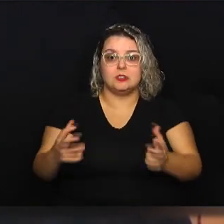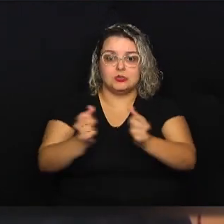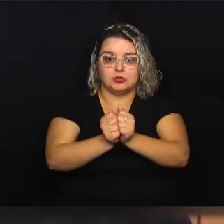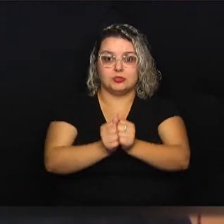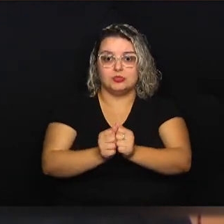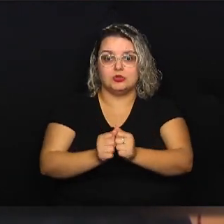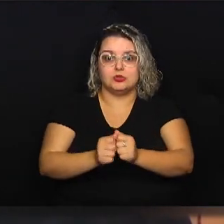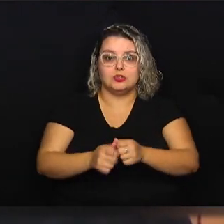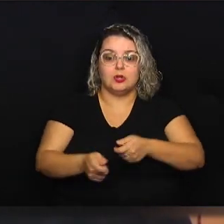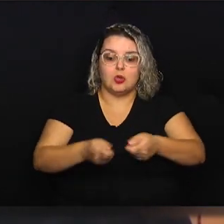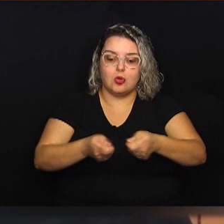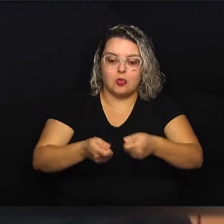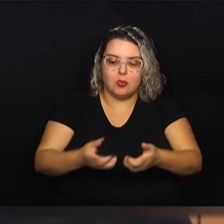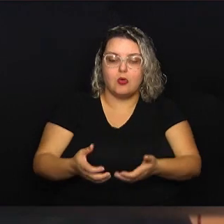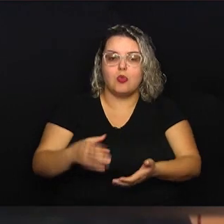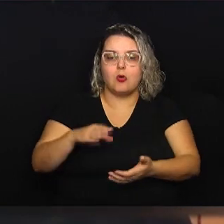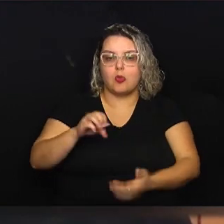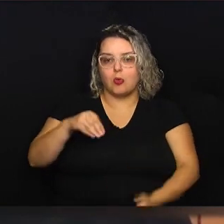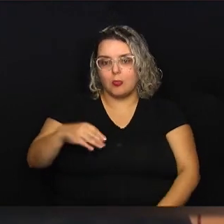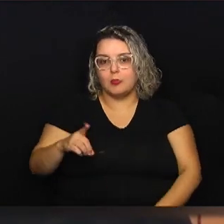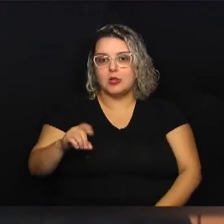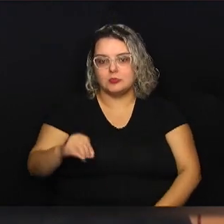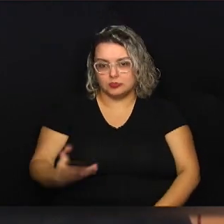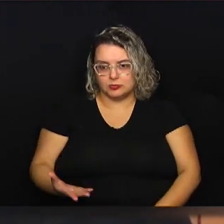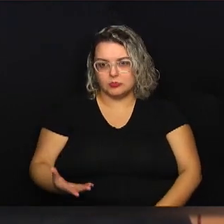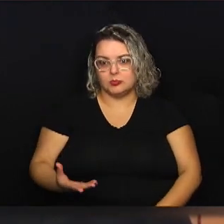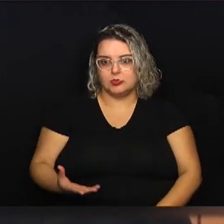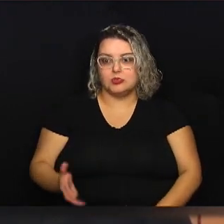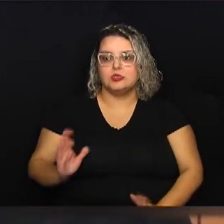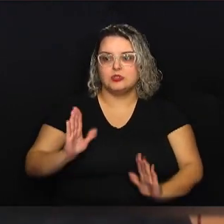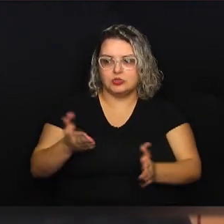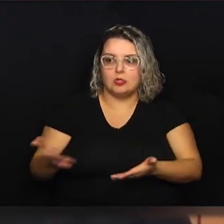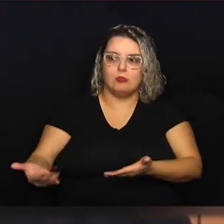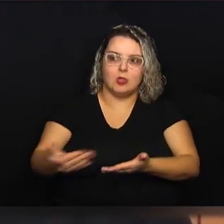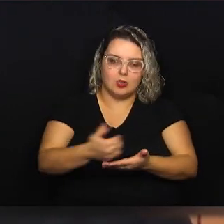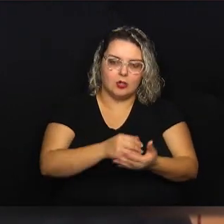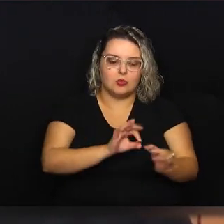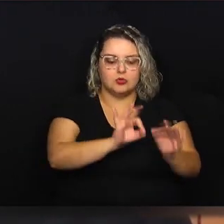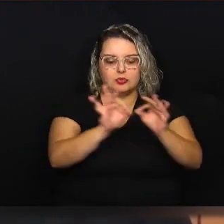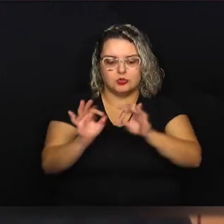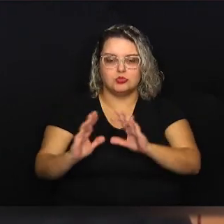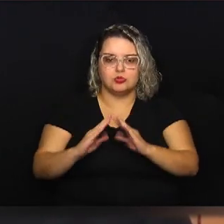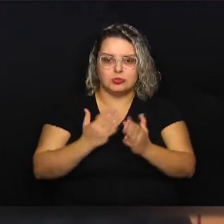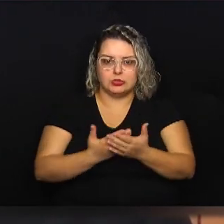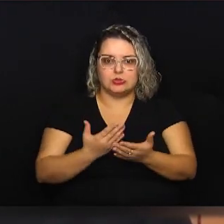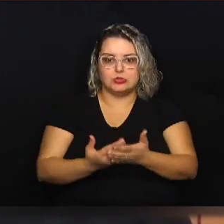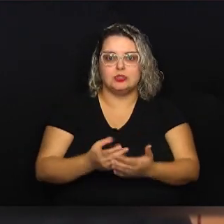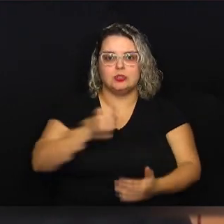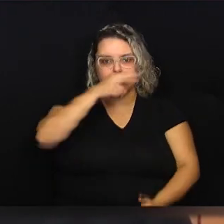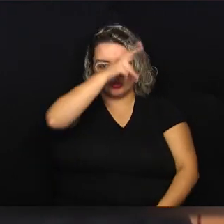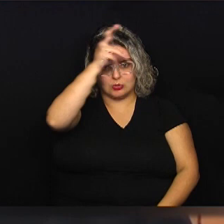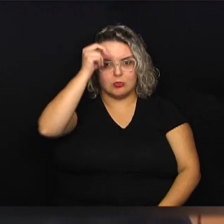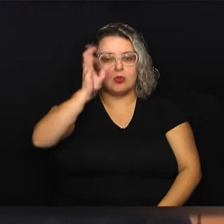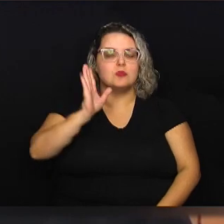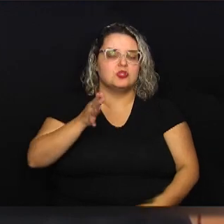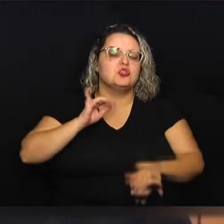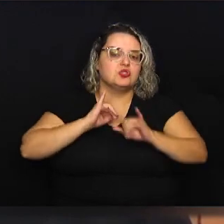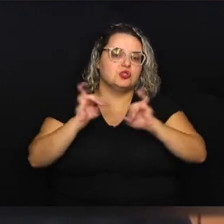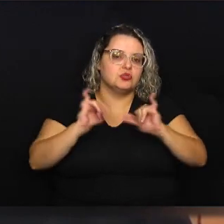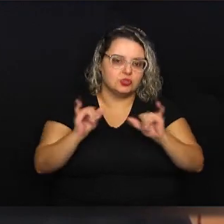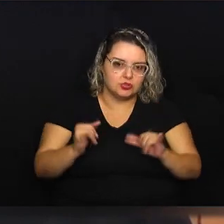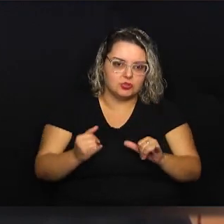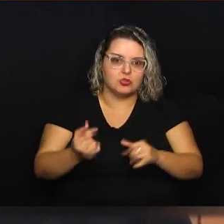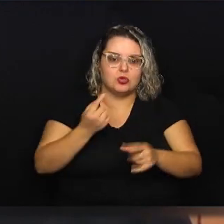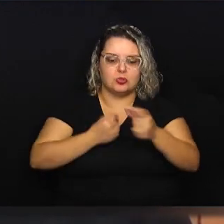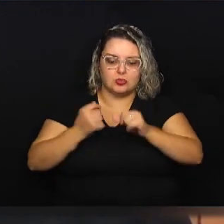e Controle, já abrigando essa central de monitoramento escolar que o prefeito Dário já anunciou, um